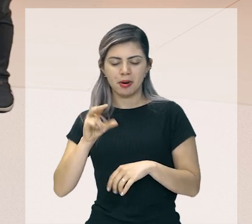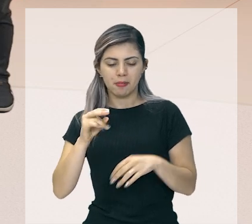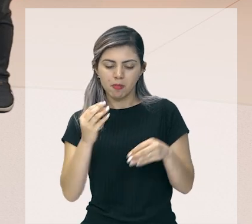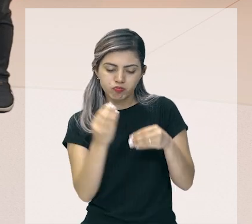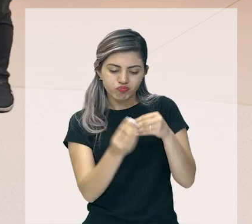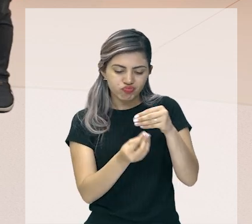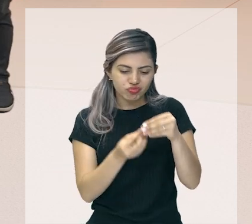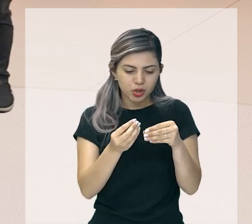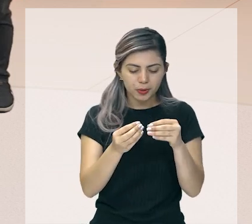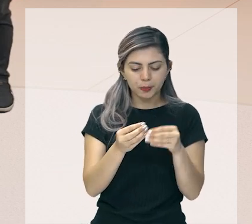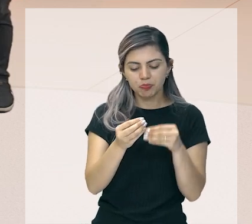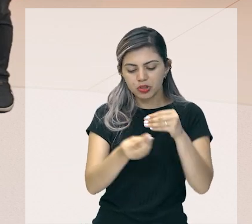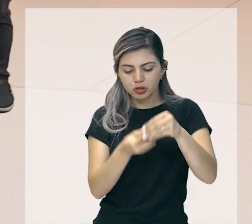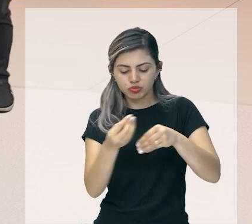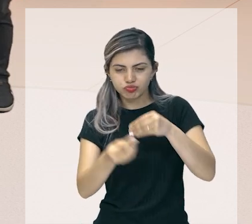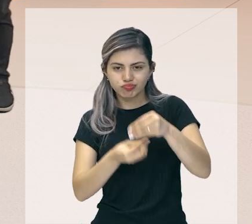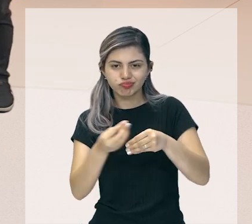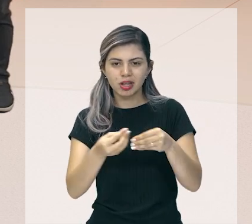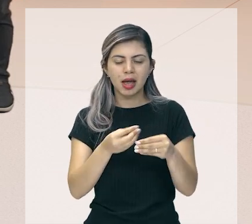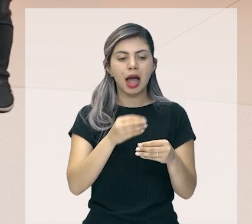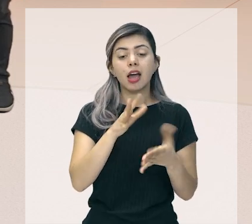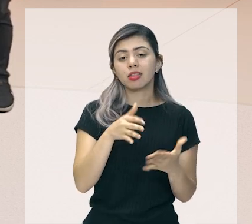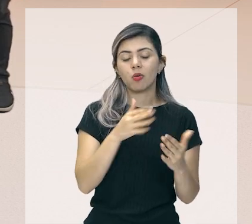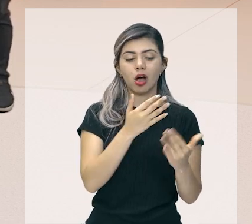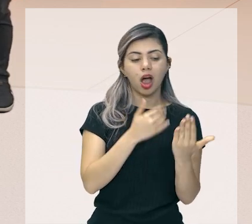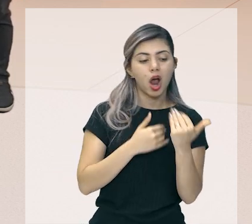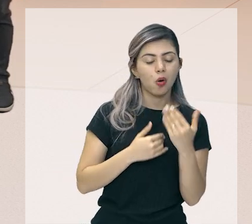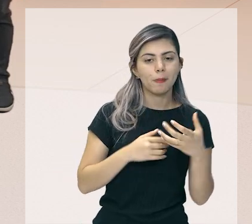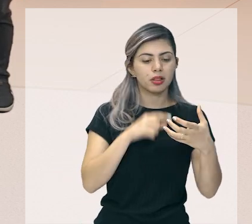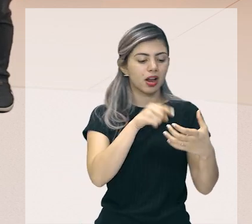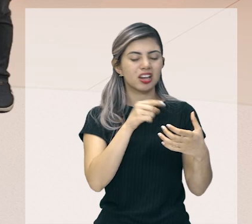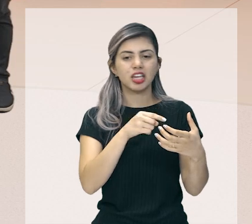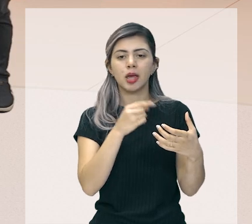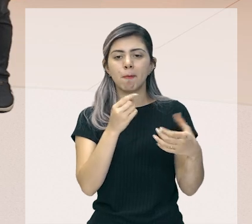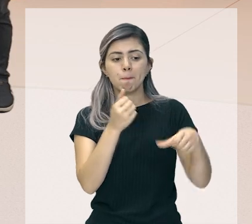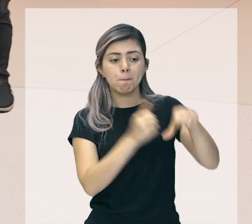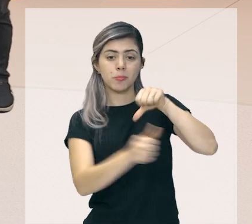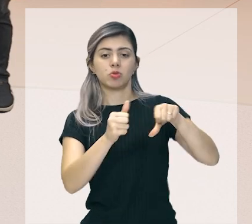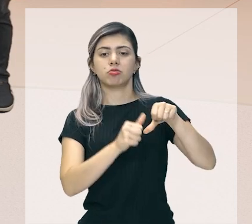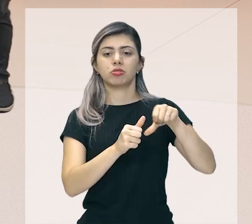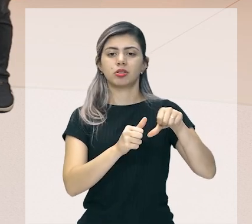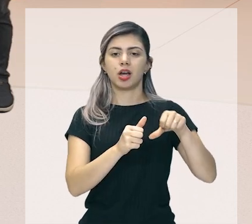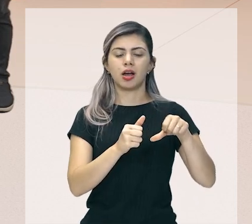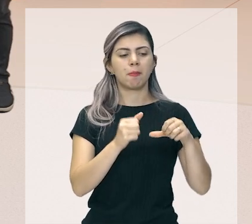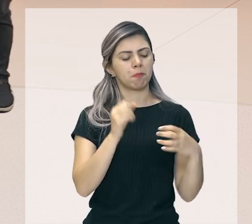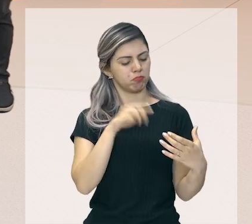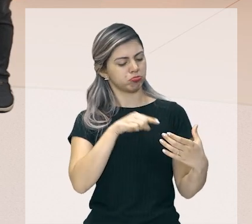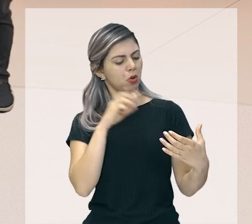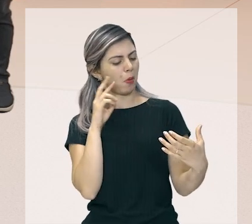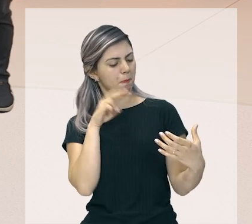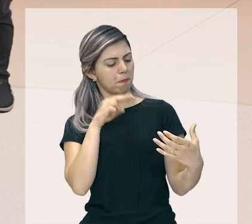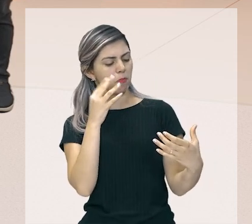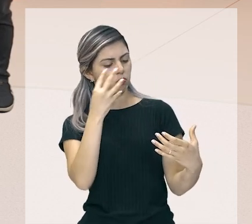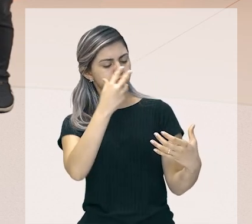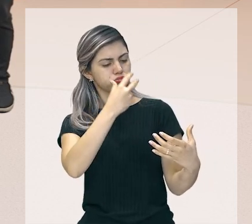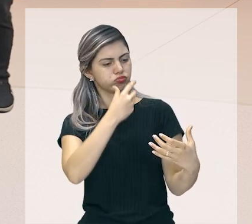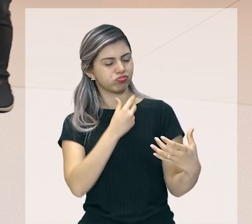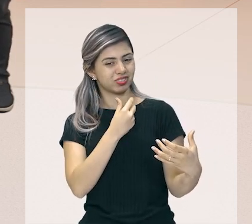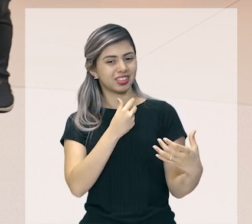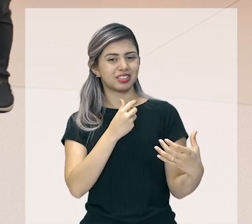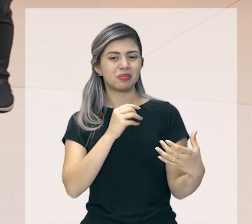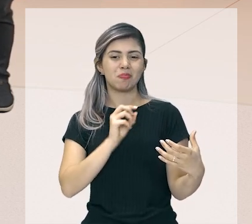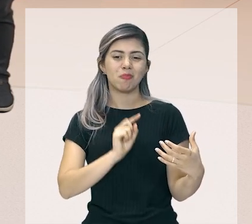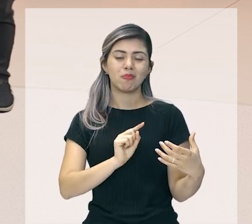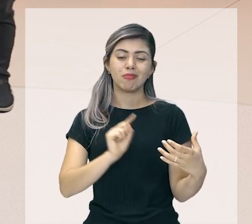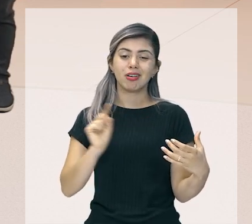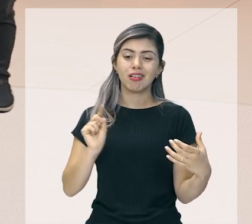acaba mudando, por exemplo, o sabor, né? Acaba modificando. Os produtos, eles são bonitões, ficam como tipo exportação, mas